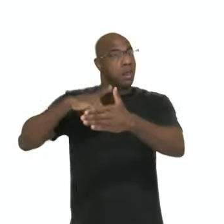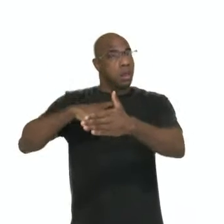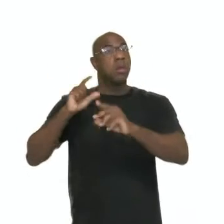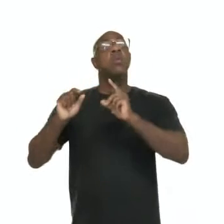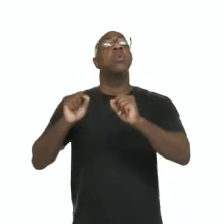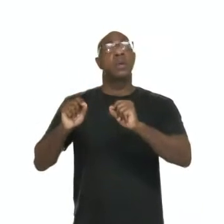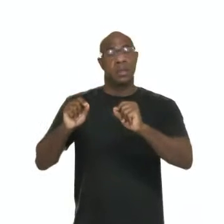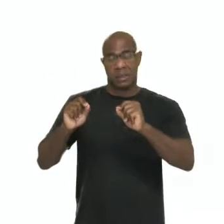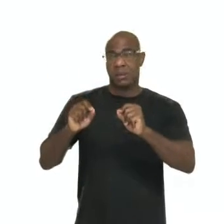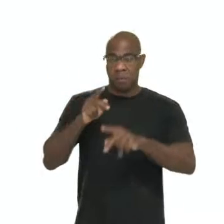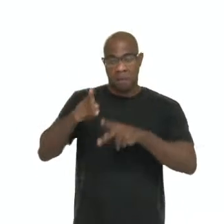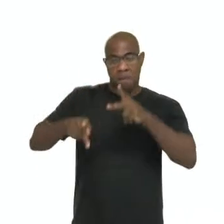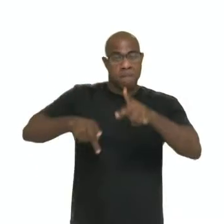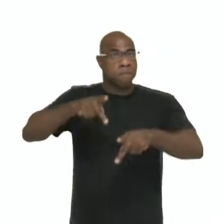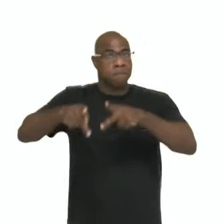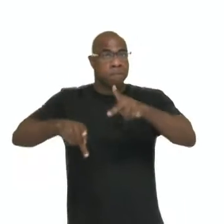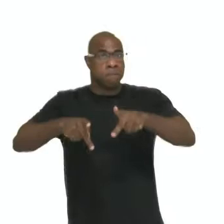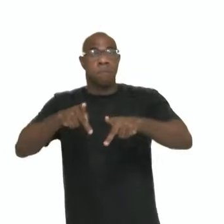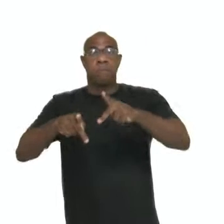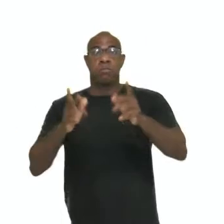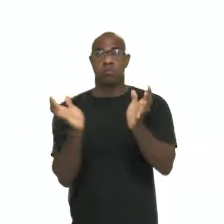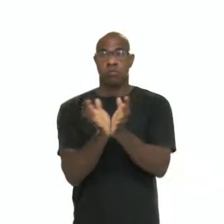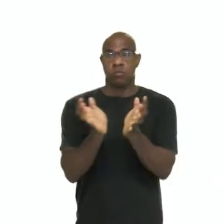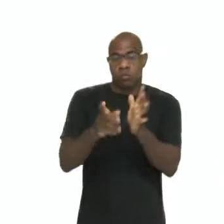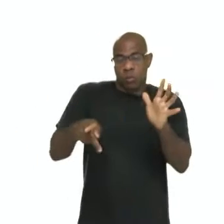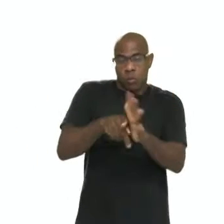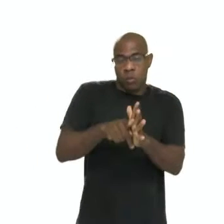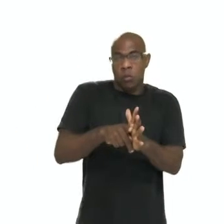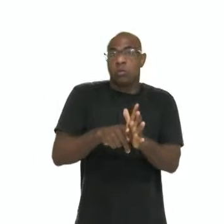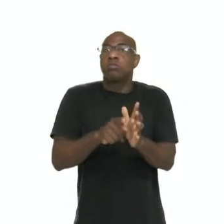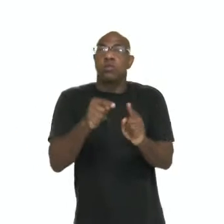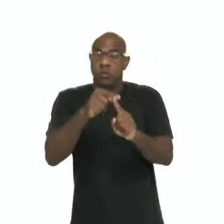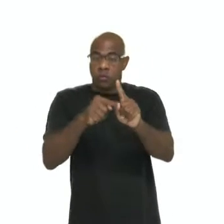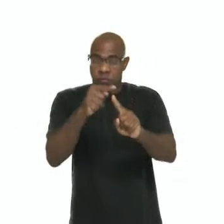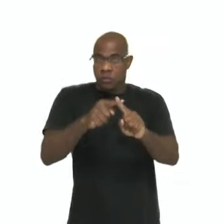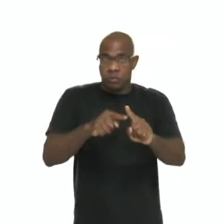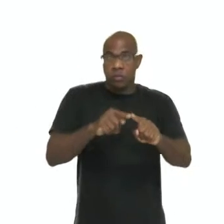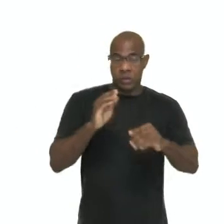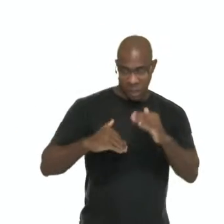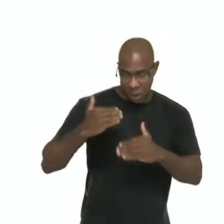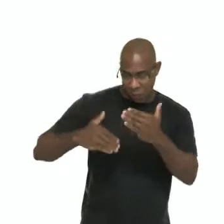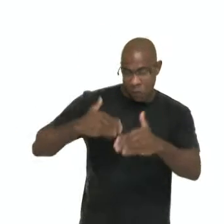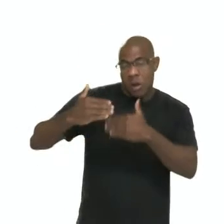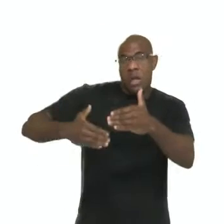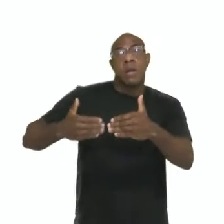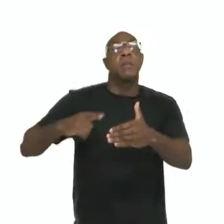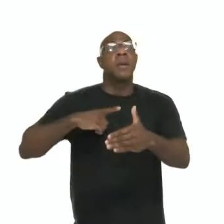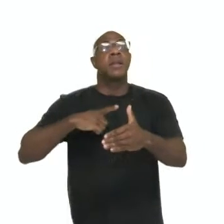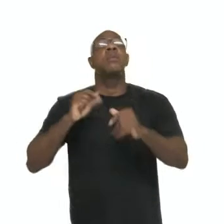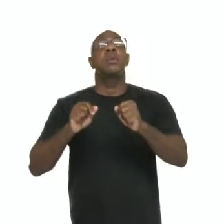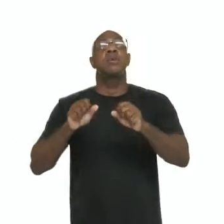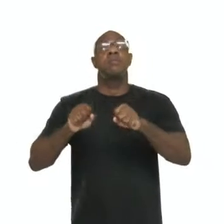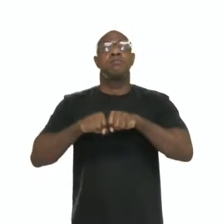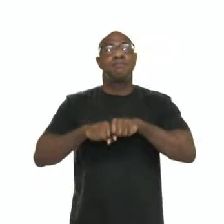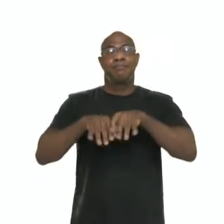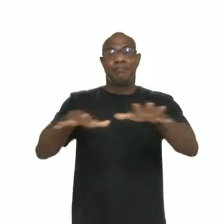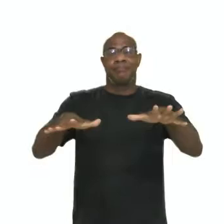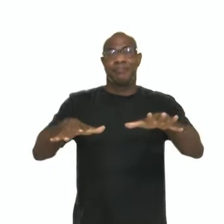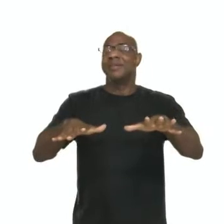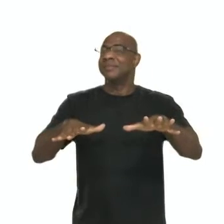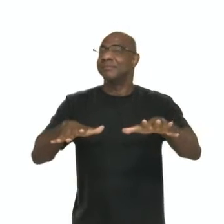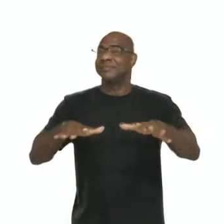qual as populações de uma espécie evoluem para se tornarem espécies